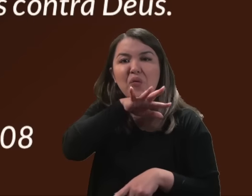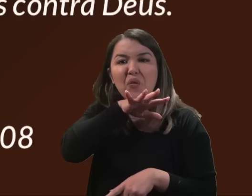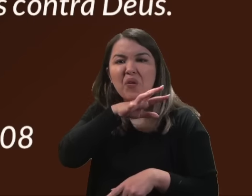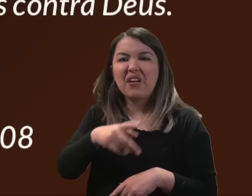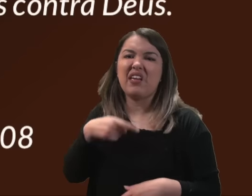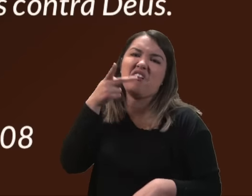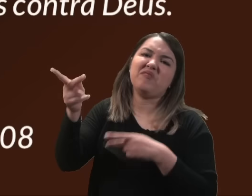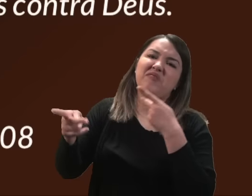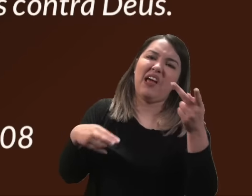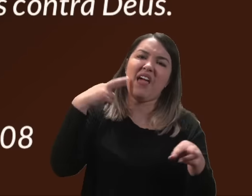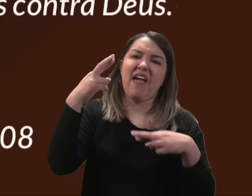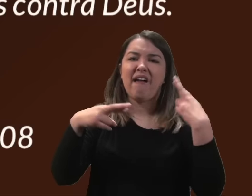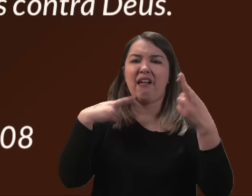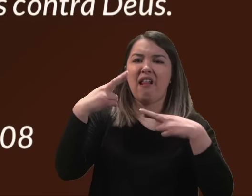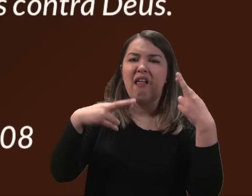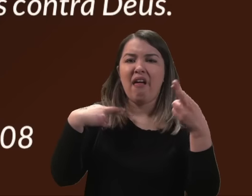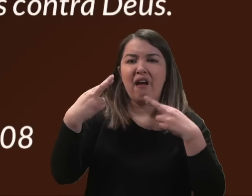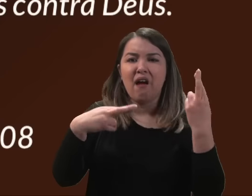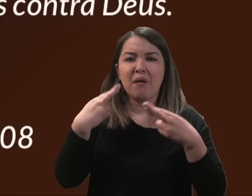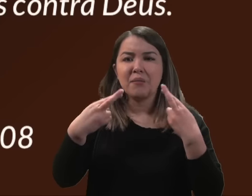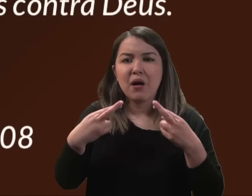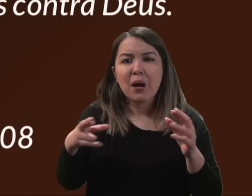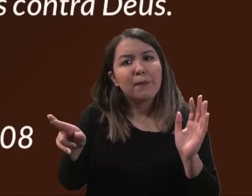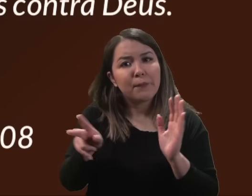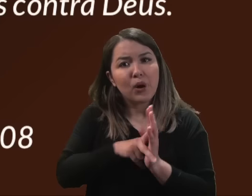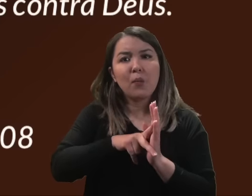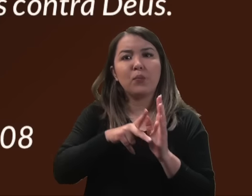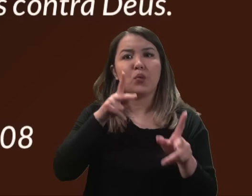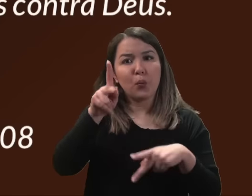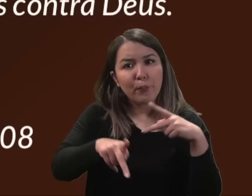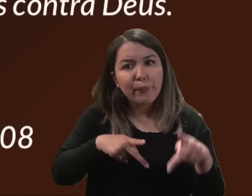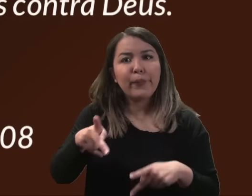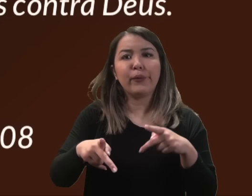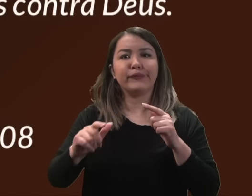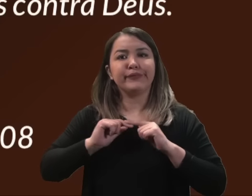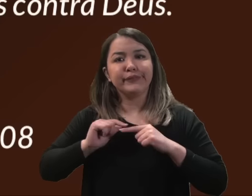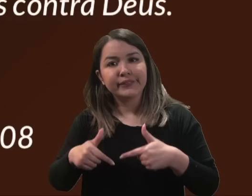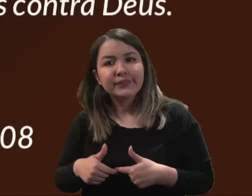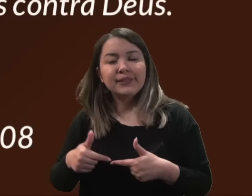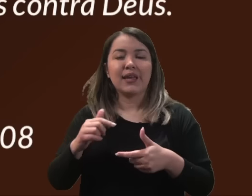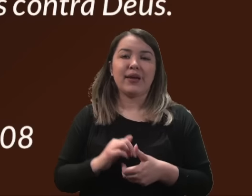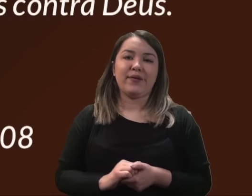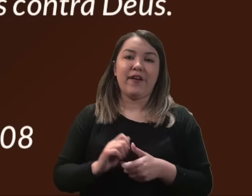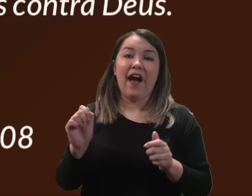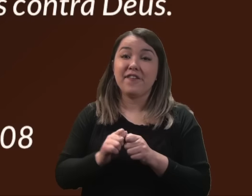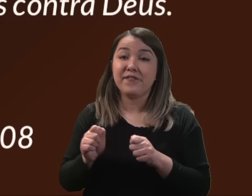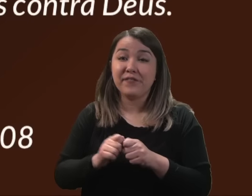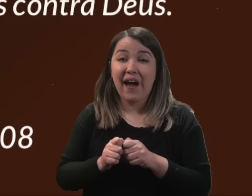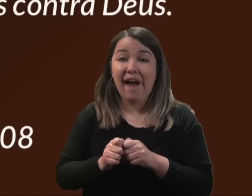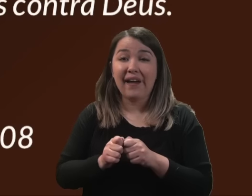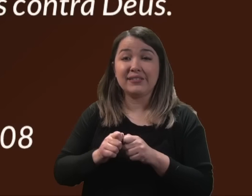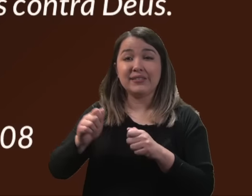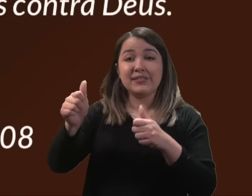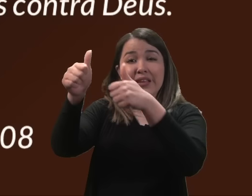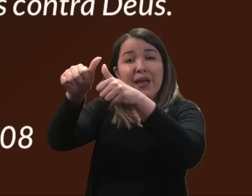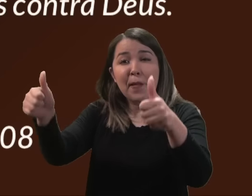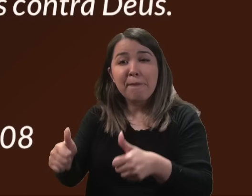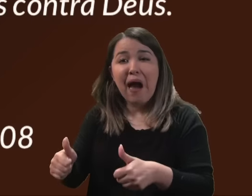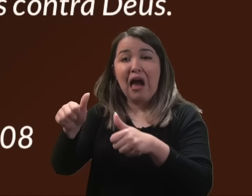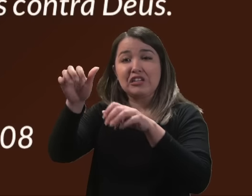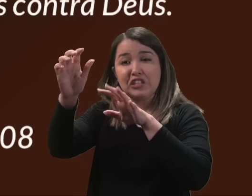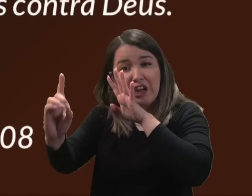lamentar e assim levedavam o acampamento com suas práticas e idolatrias